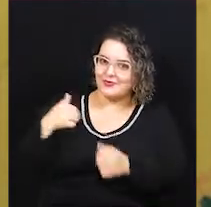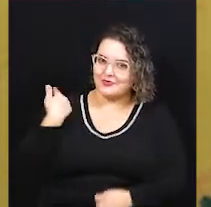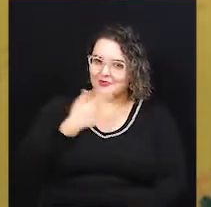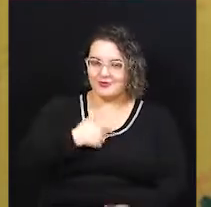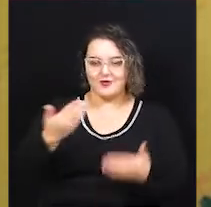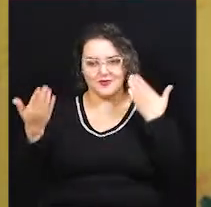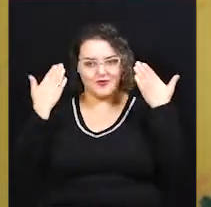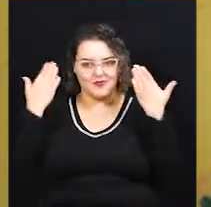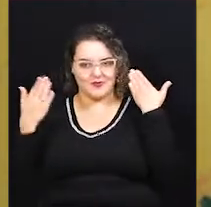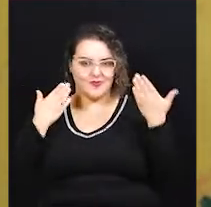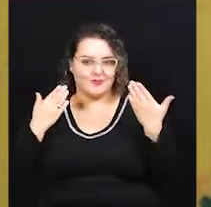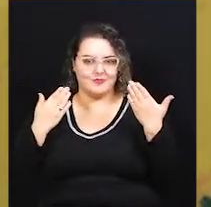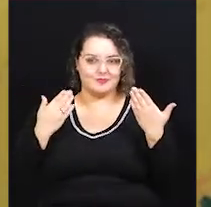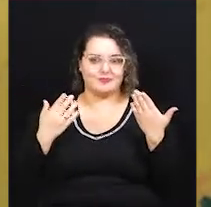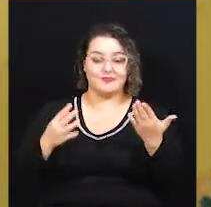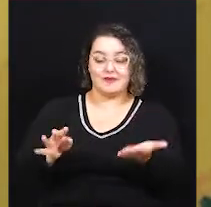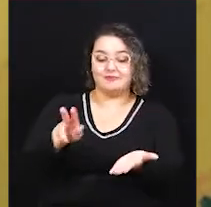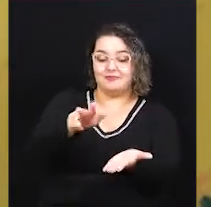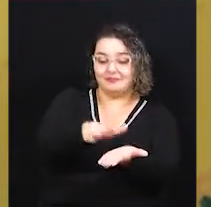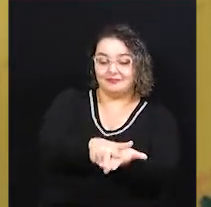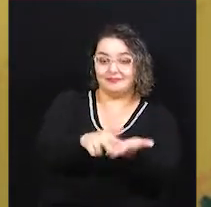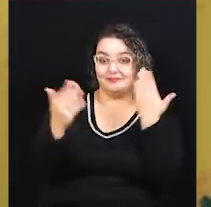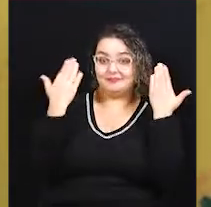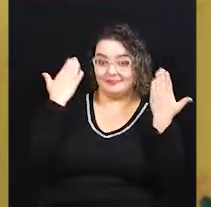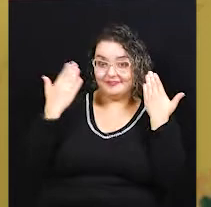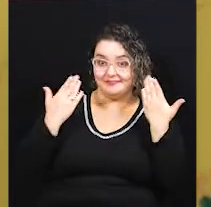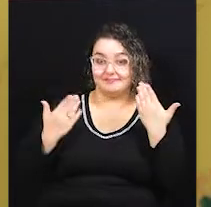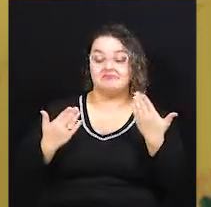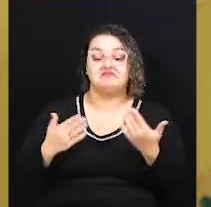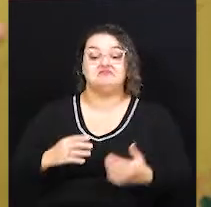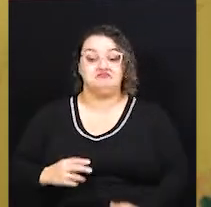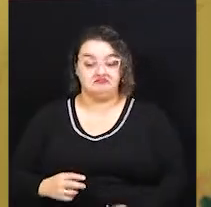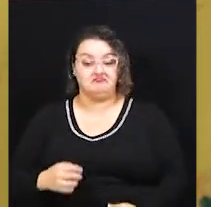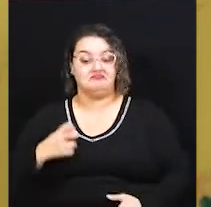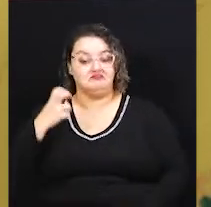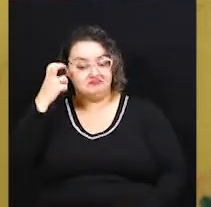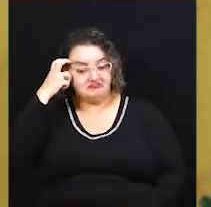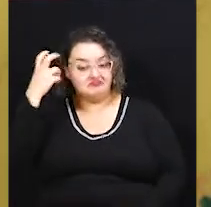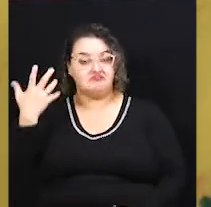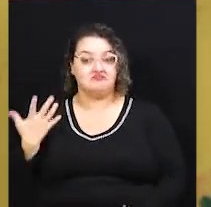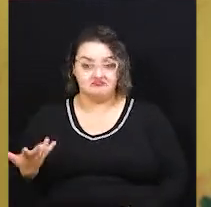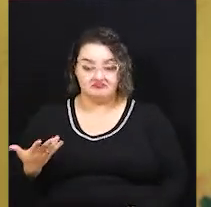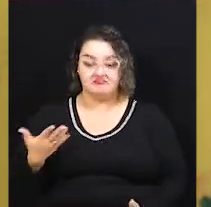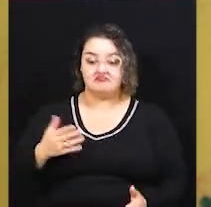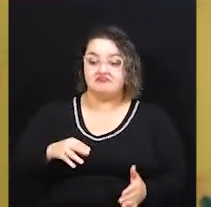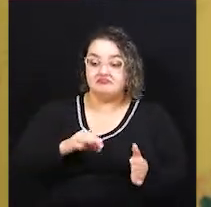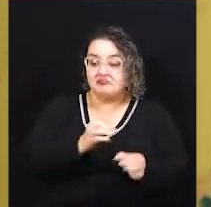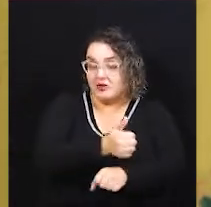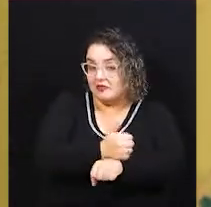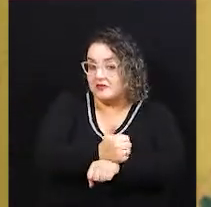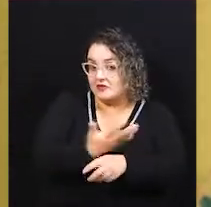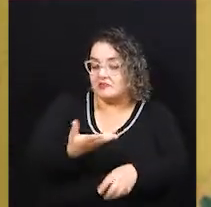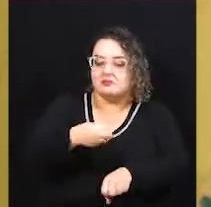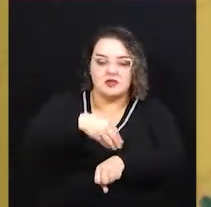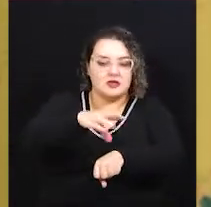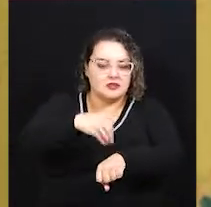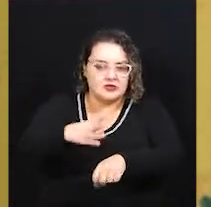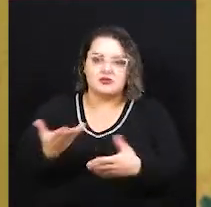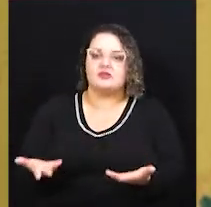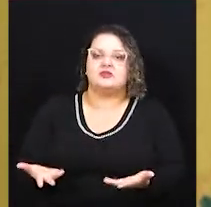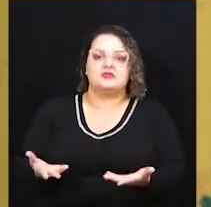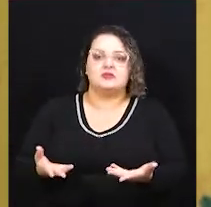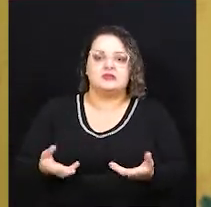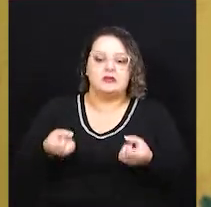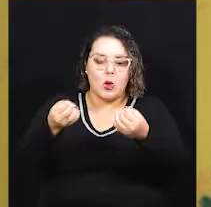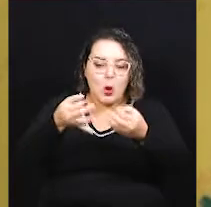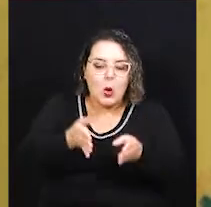psicóloga, psicanalista, super estudada, não é? E vai, claro, passar todas as orientações, as dicas para você